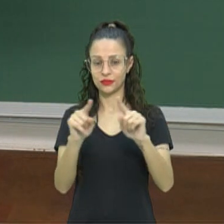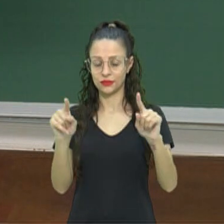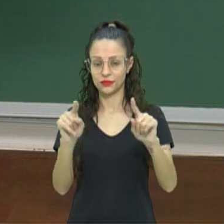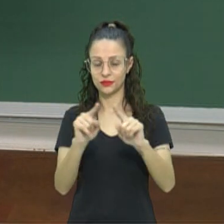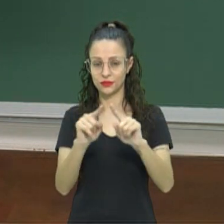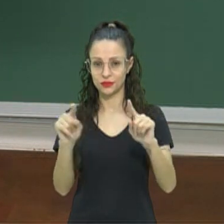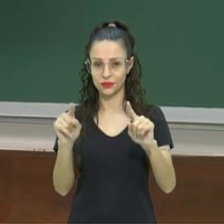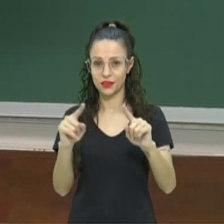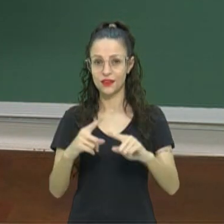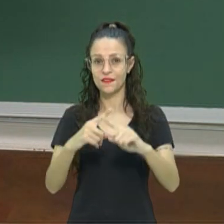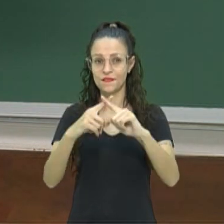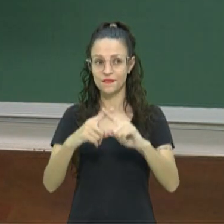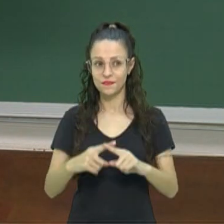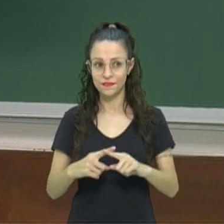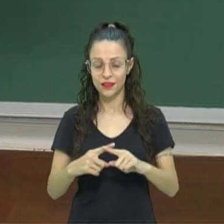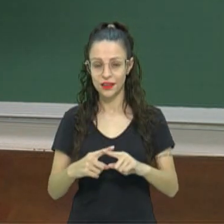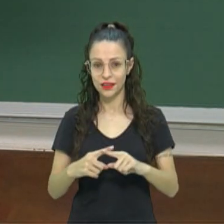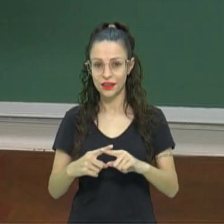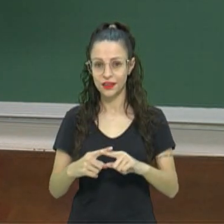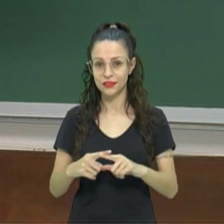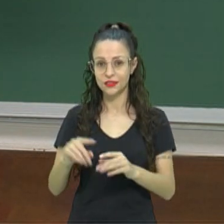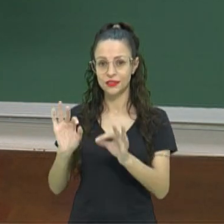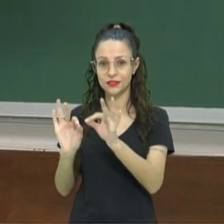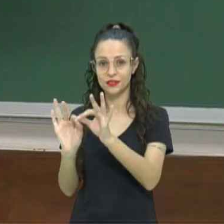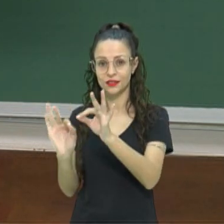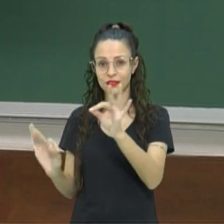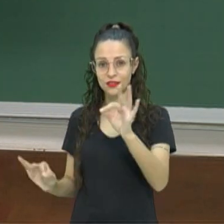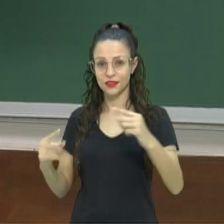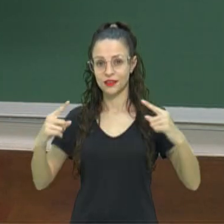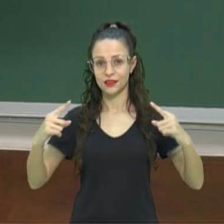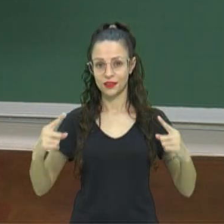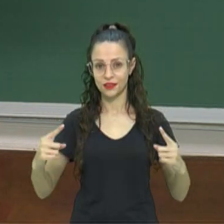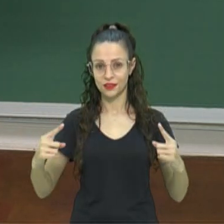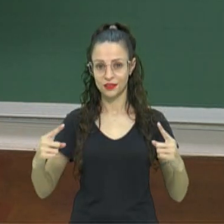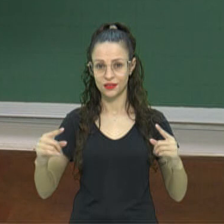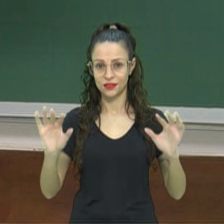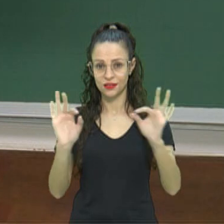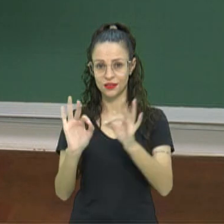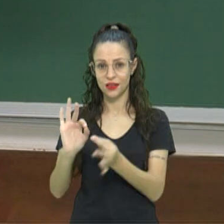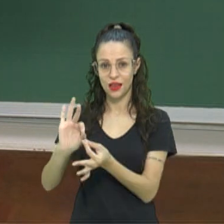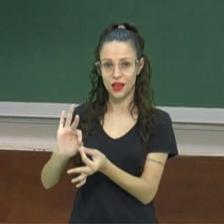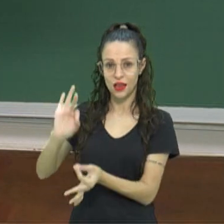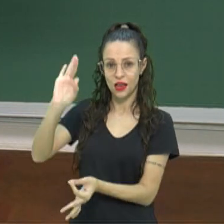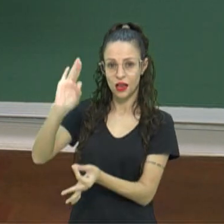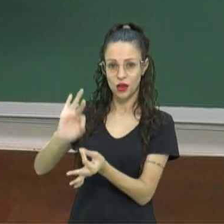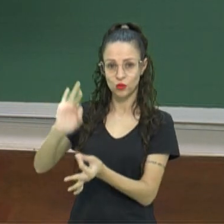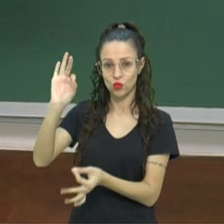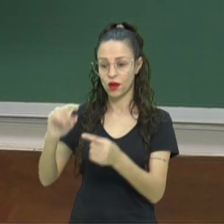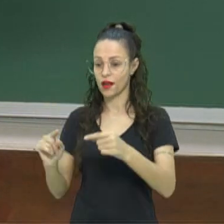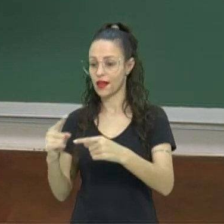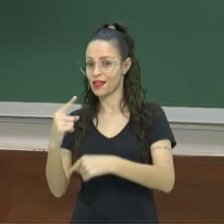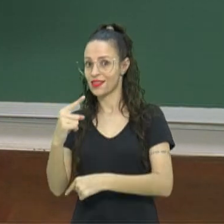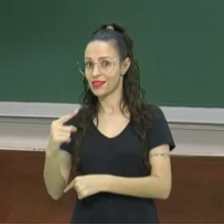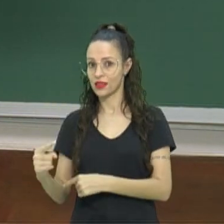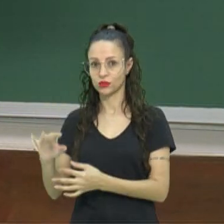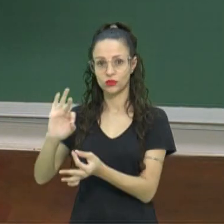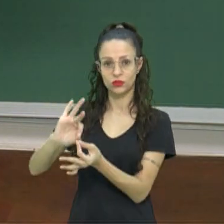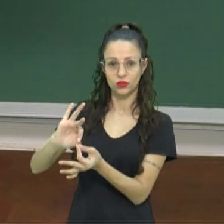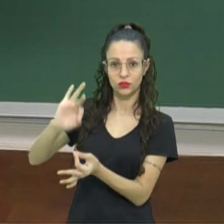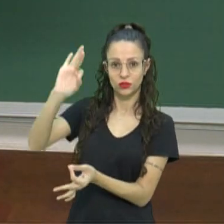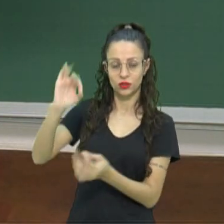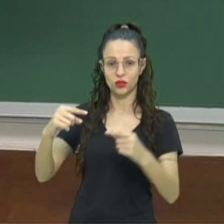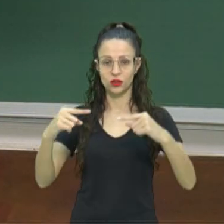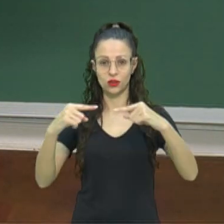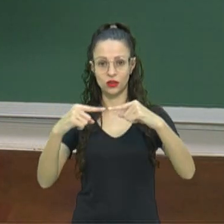cima, vezes a altura, lembrando que a altura não é a medida do lado, o lado é inclinadinho. A altura é a distância